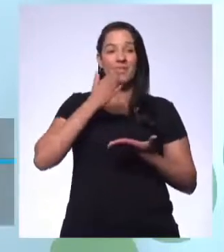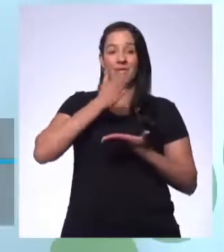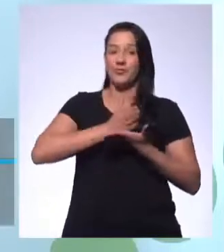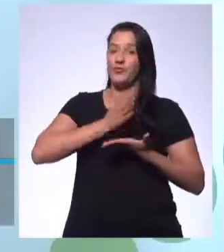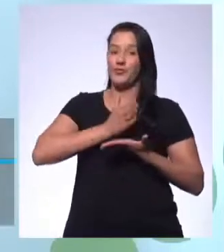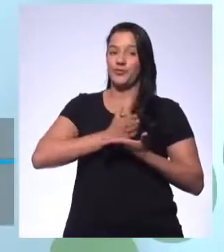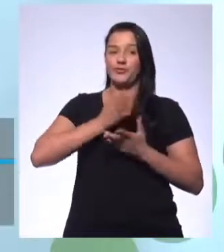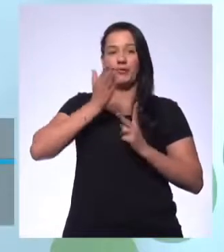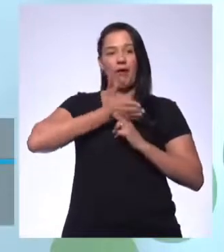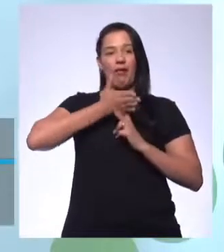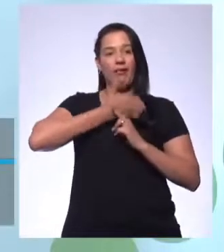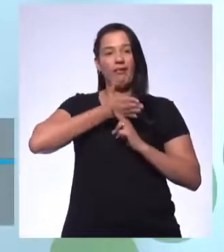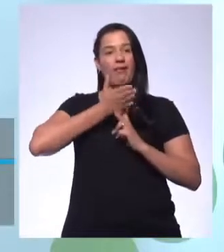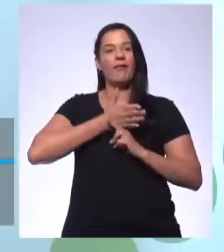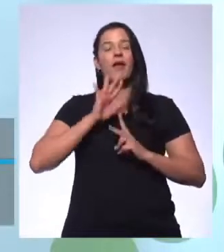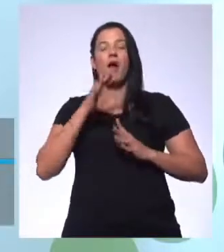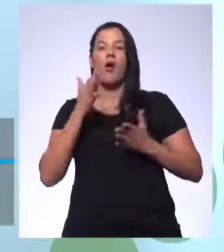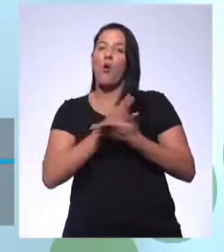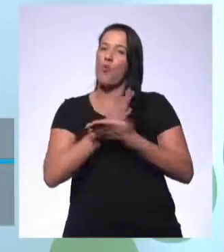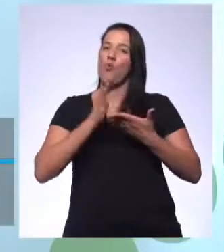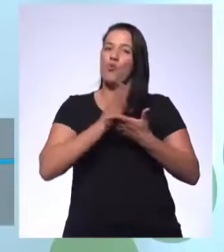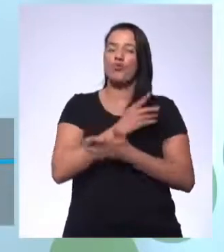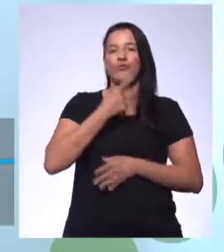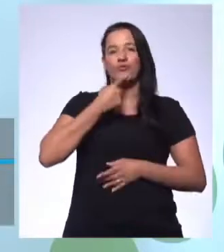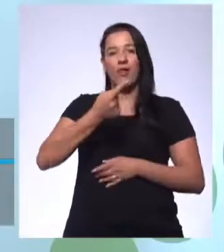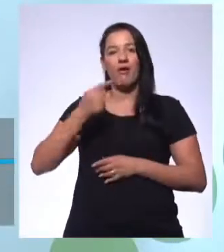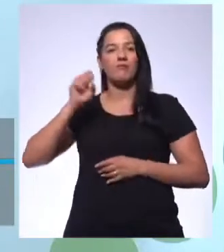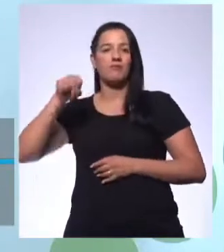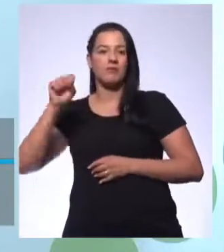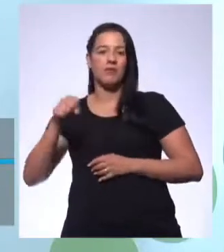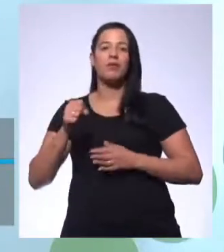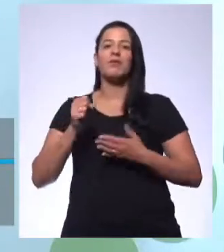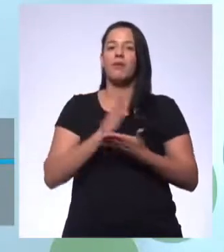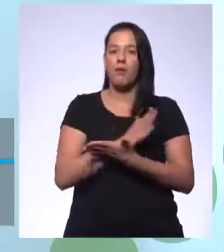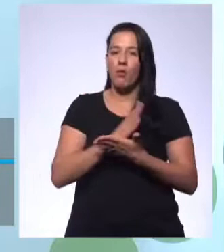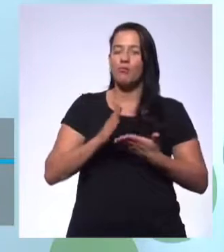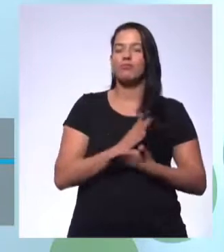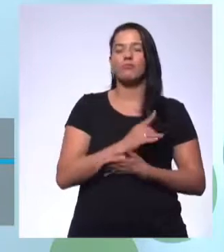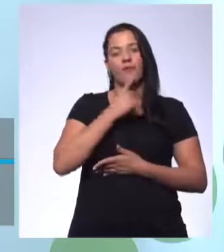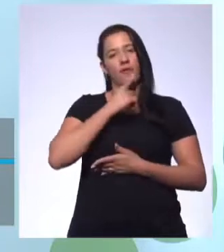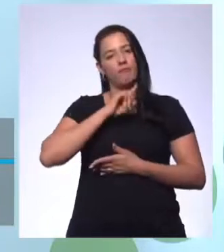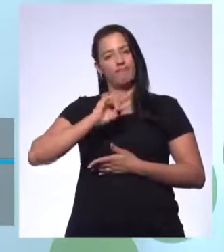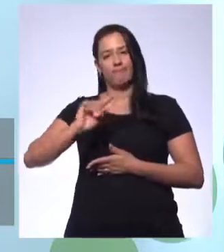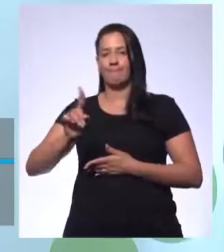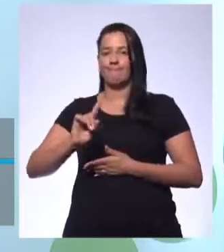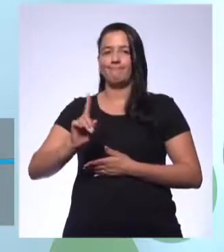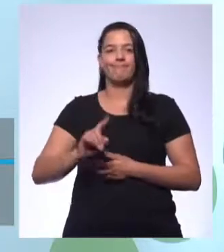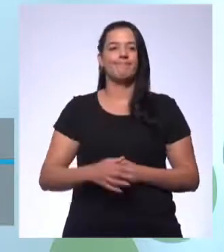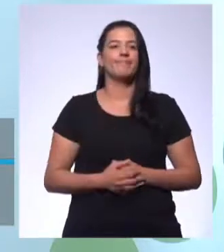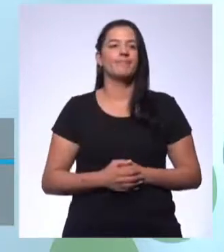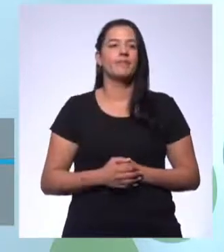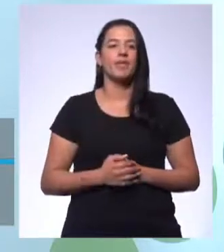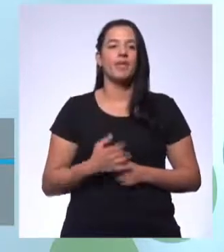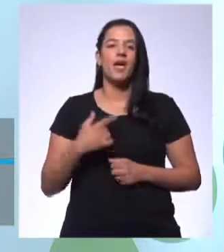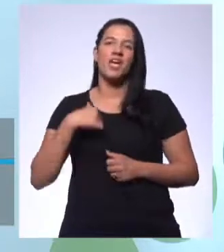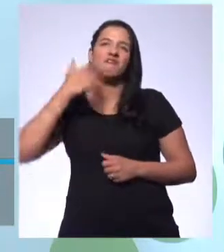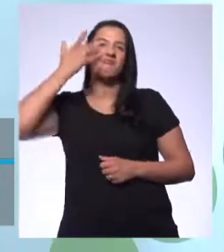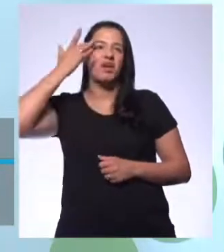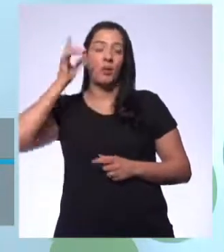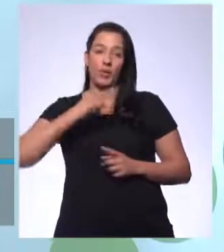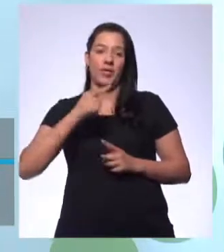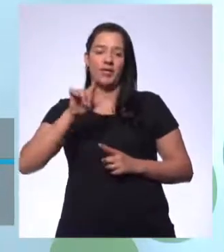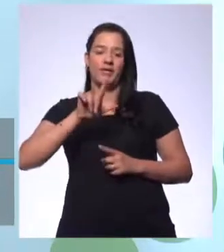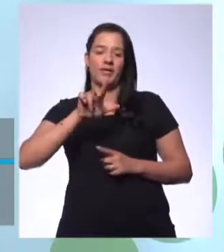que a maioria está para sim. É, embora tenha muitos não também. Olha, a Sabrina é bem, bem realista. Não sei responder,